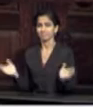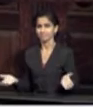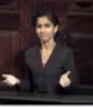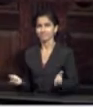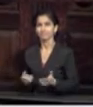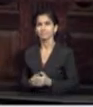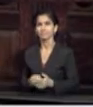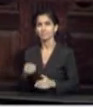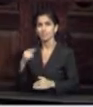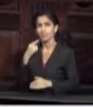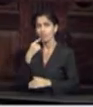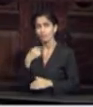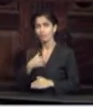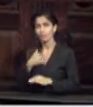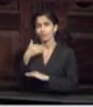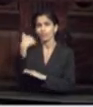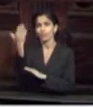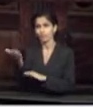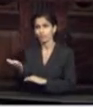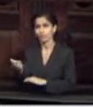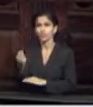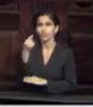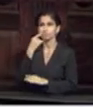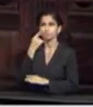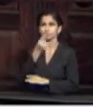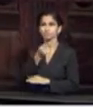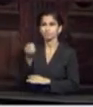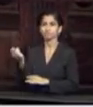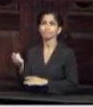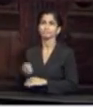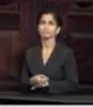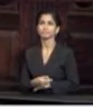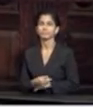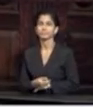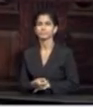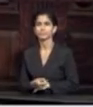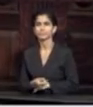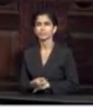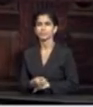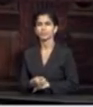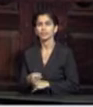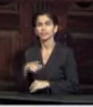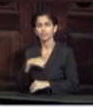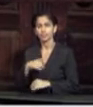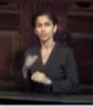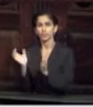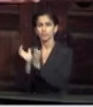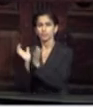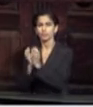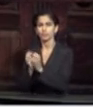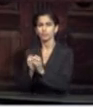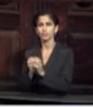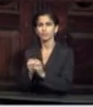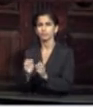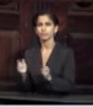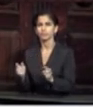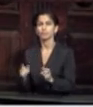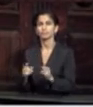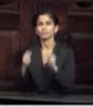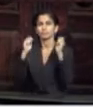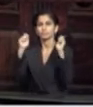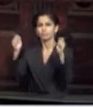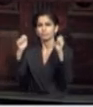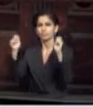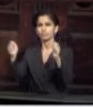fora agora há pouco, estou com adesivo aqui, claramente contra a venda da SEDAI, mas acima de